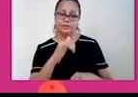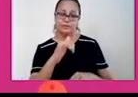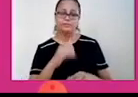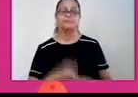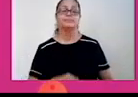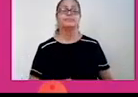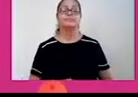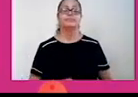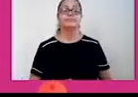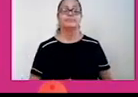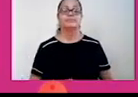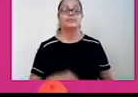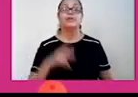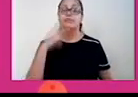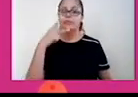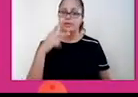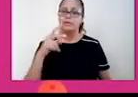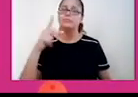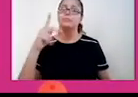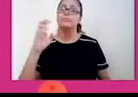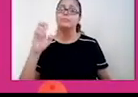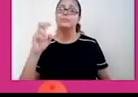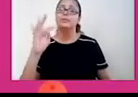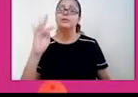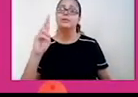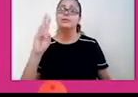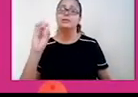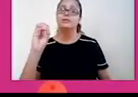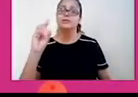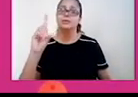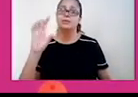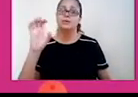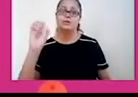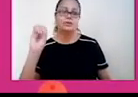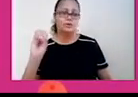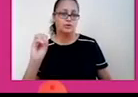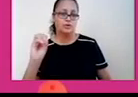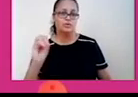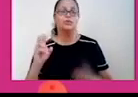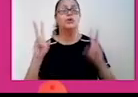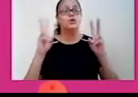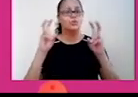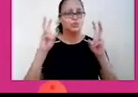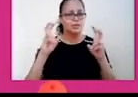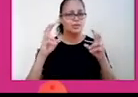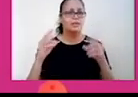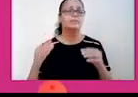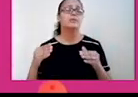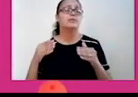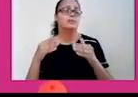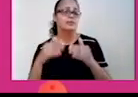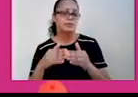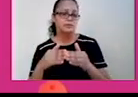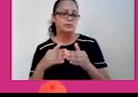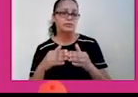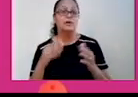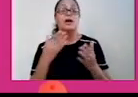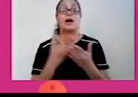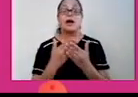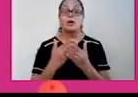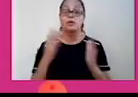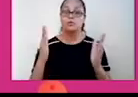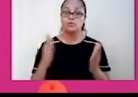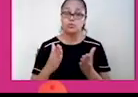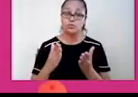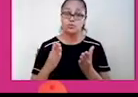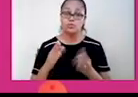exploração mineral. Falamos do petróleo, né, e alguns outros temas específicos aí da exploração mineral. Na aula de hoje nós vamos